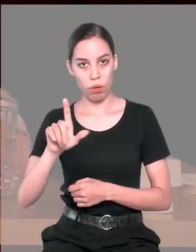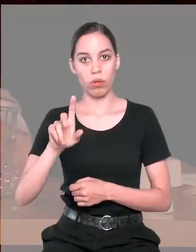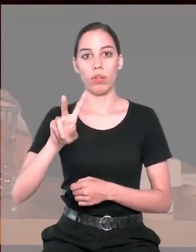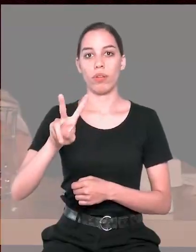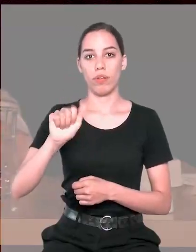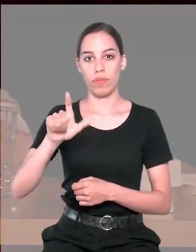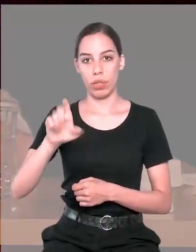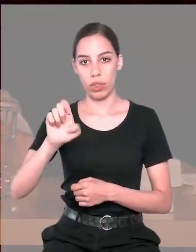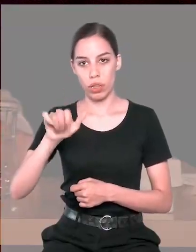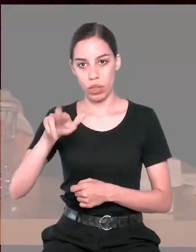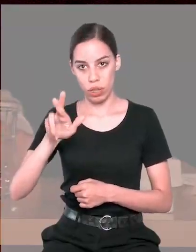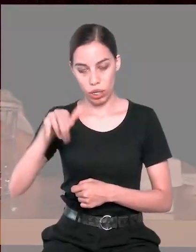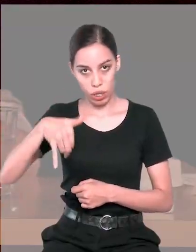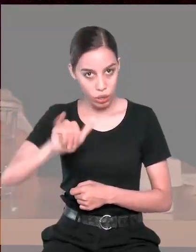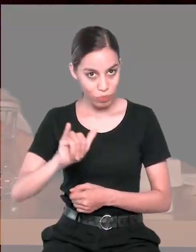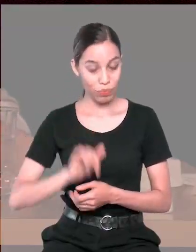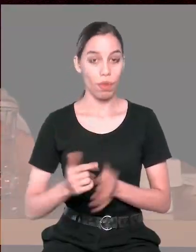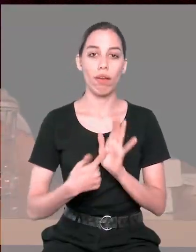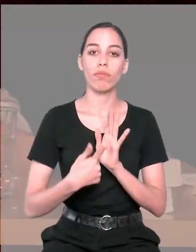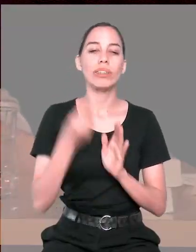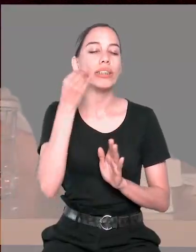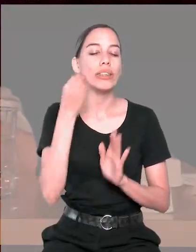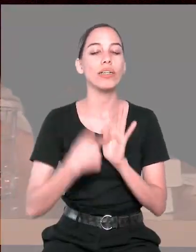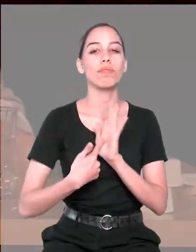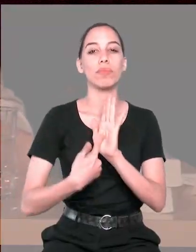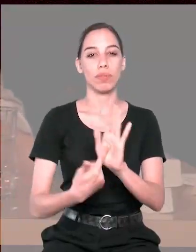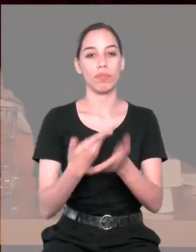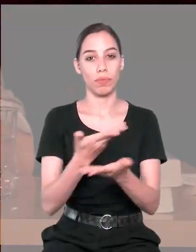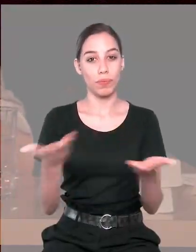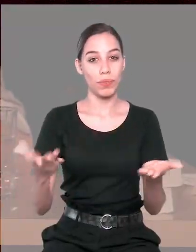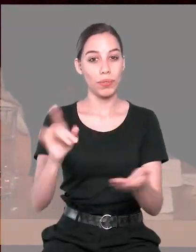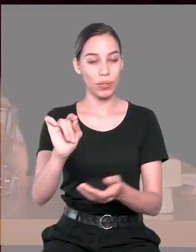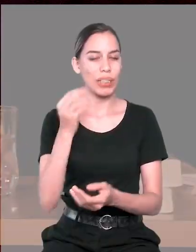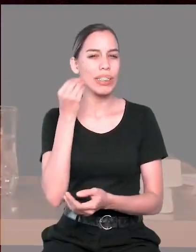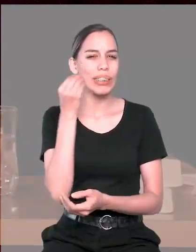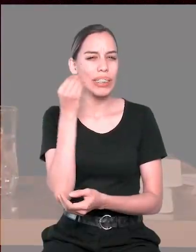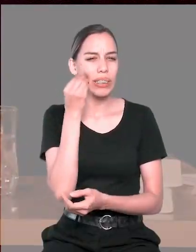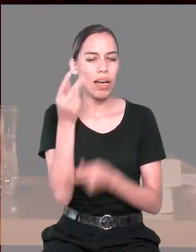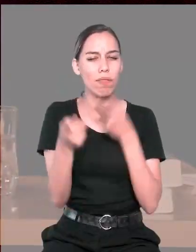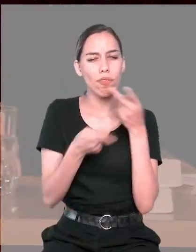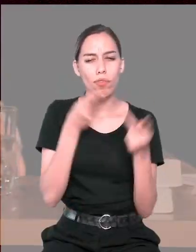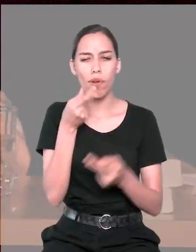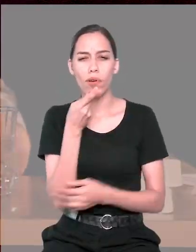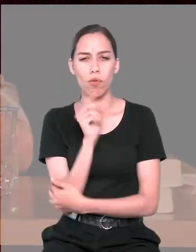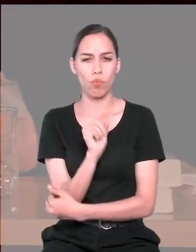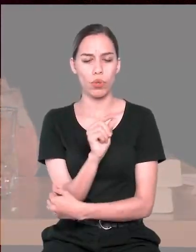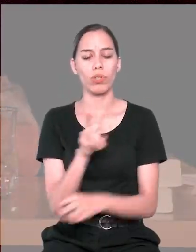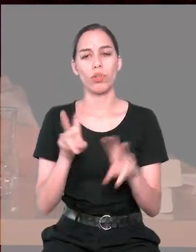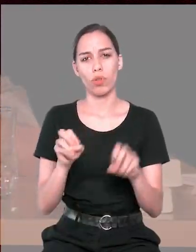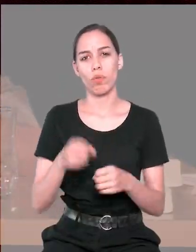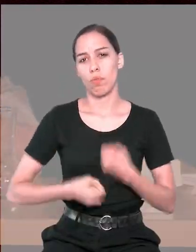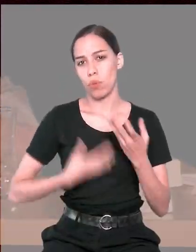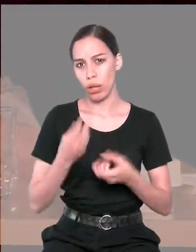Né? Então, o que eu vou tentar apresentar para vocês, eu vou tentar fazer assim, tentar falar um pouco do